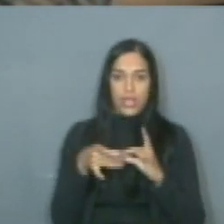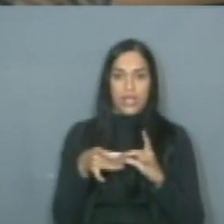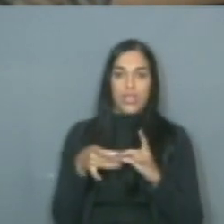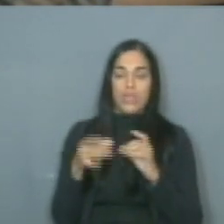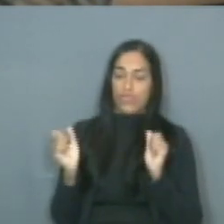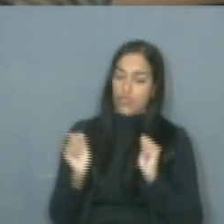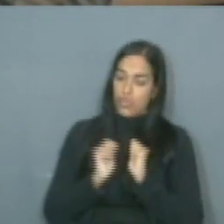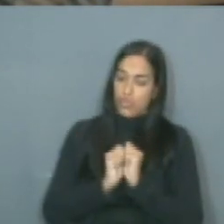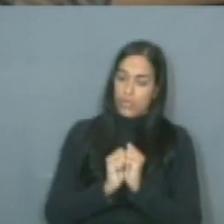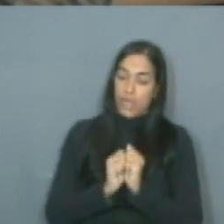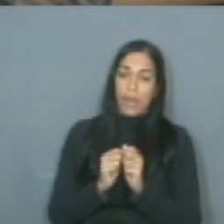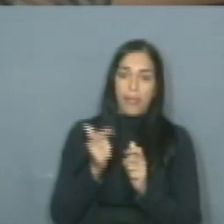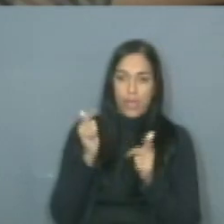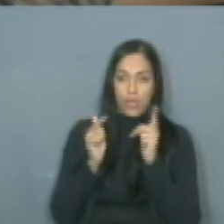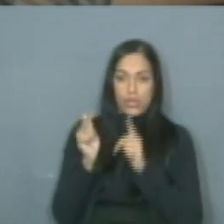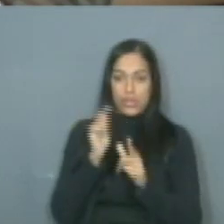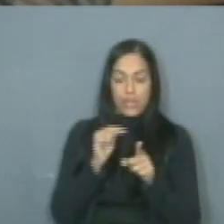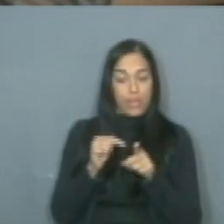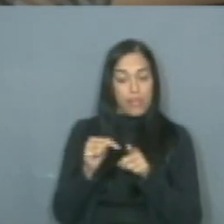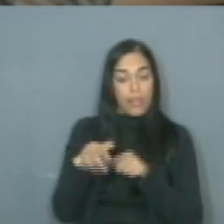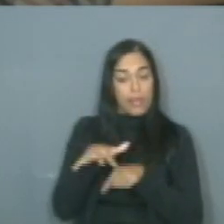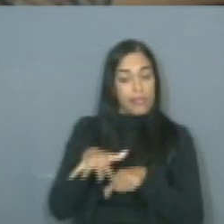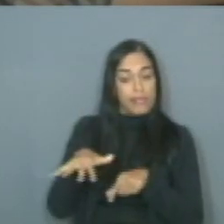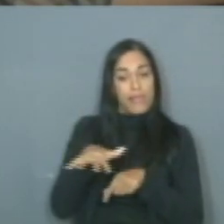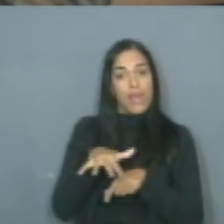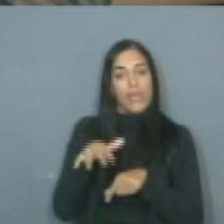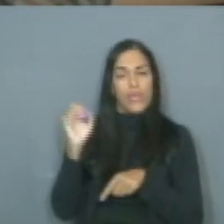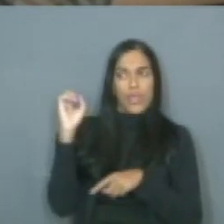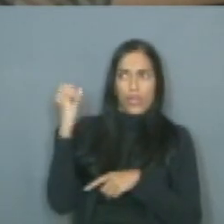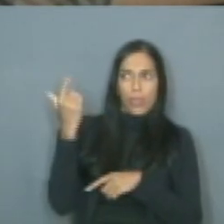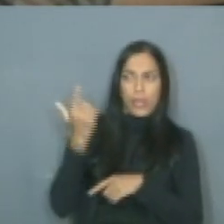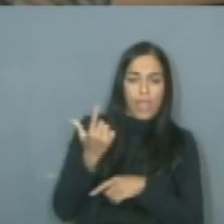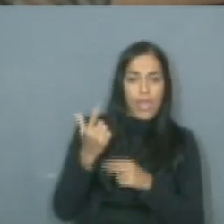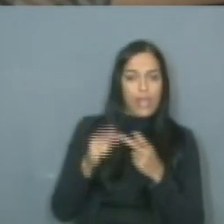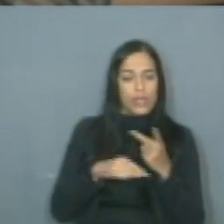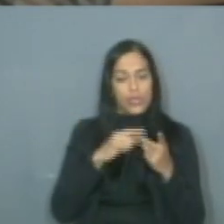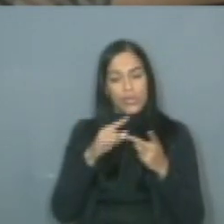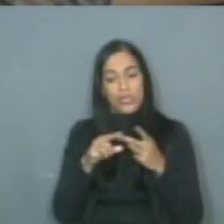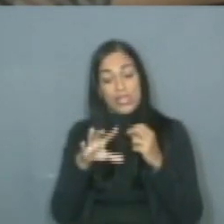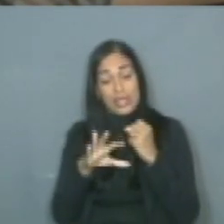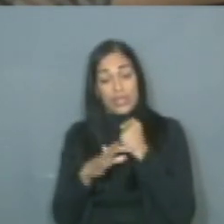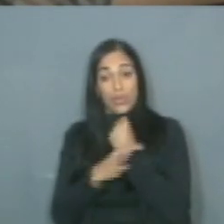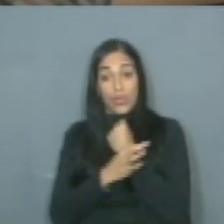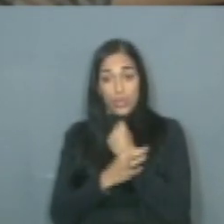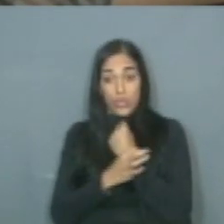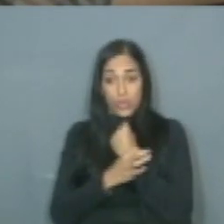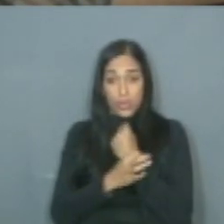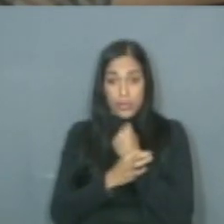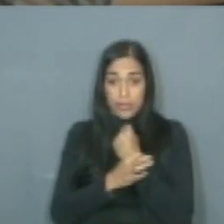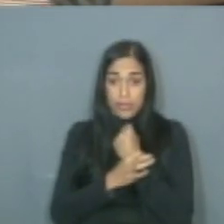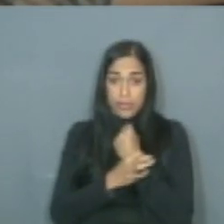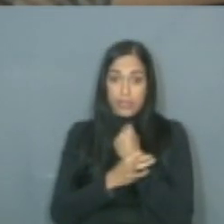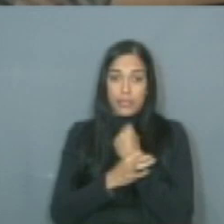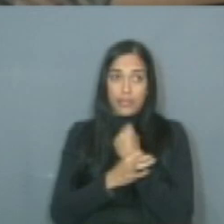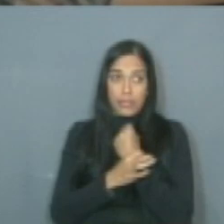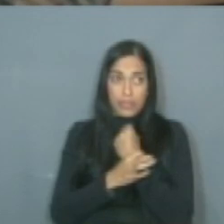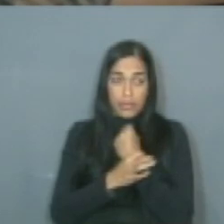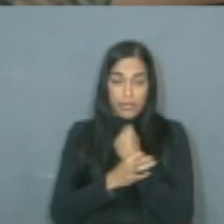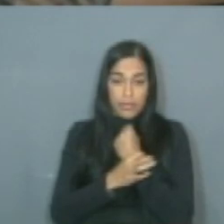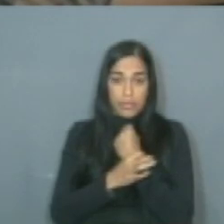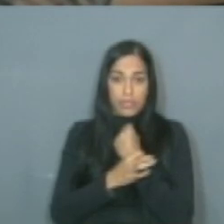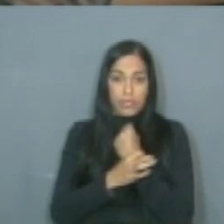para que Setúbal vire um bairro não só iluminado, como seguro, principalmente seguro, mas eu digo